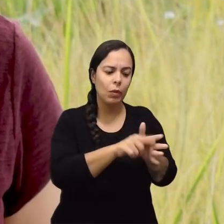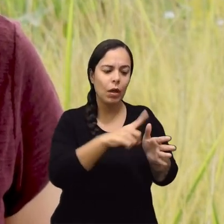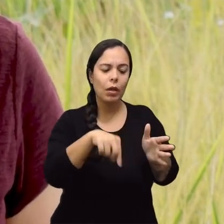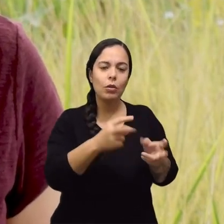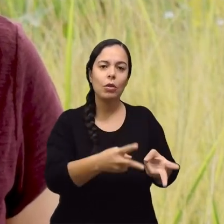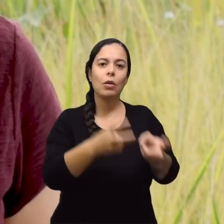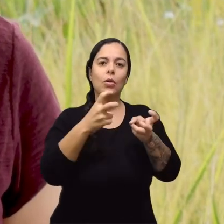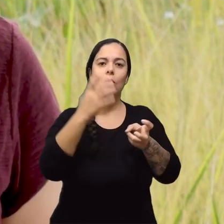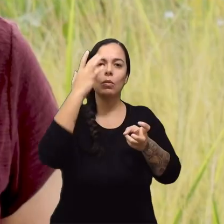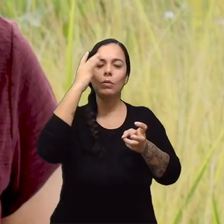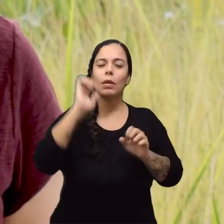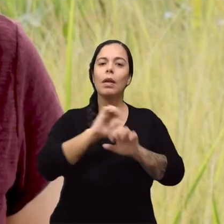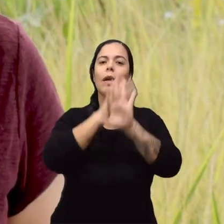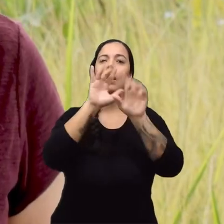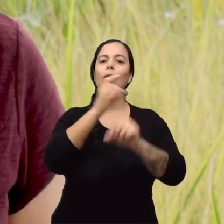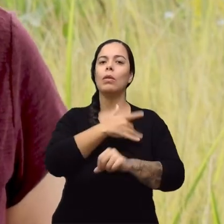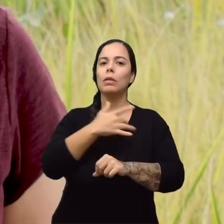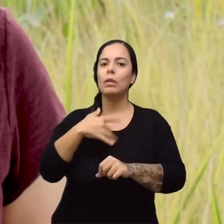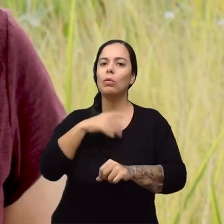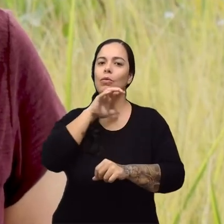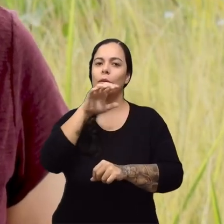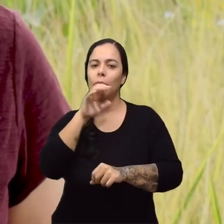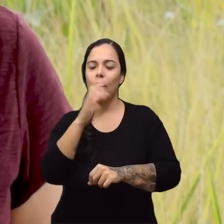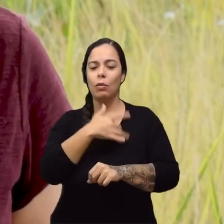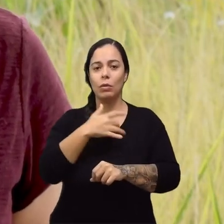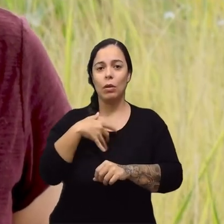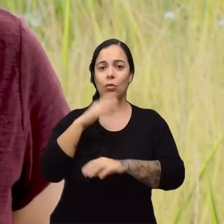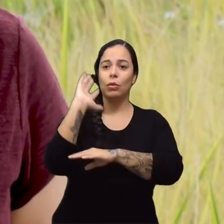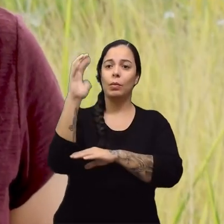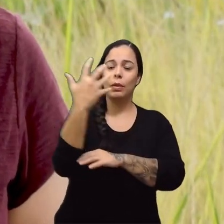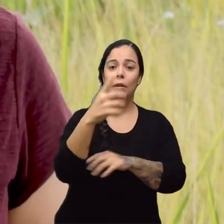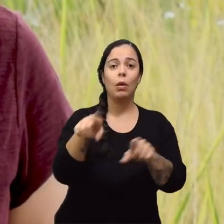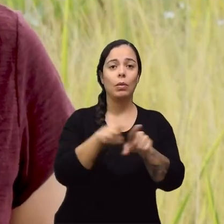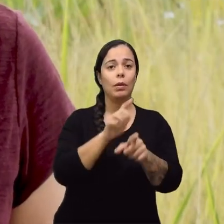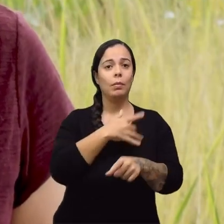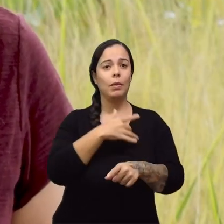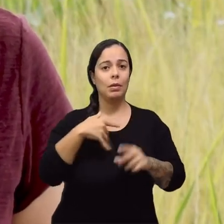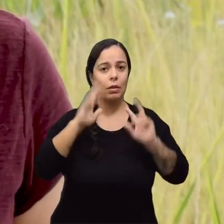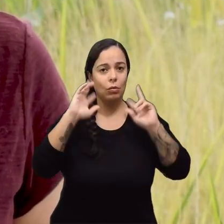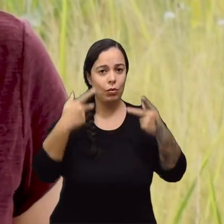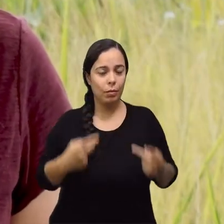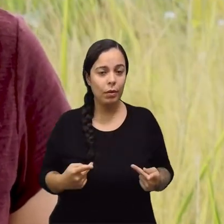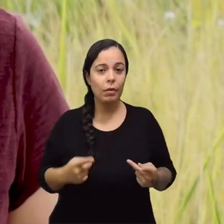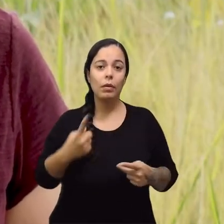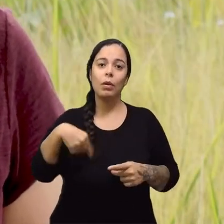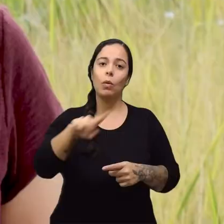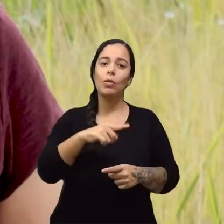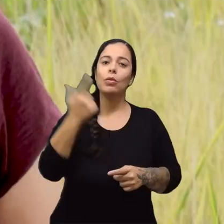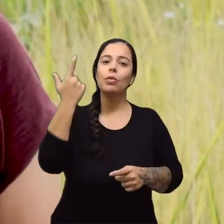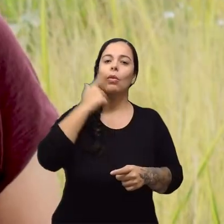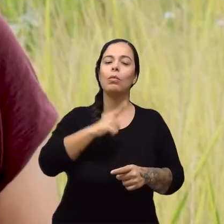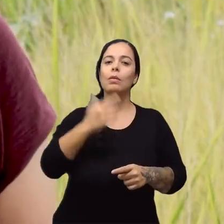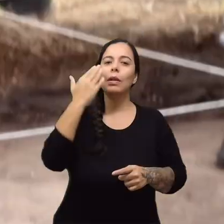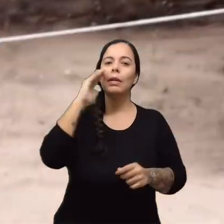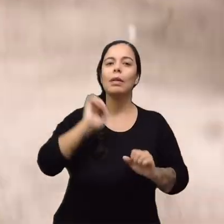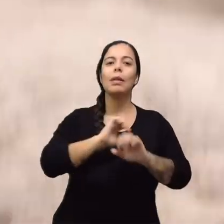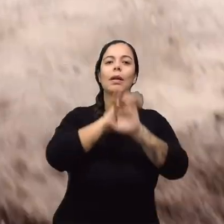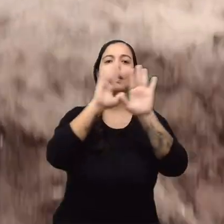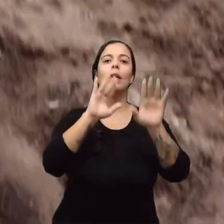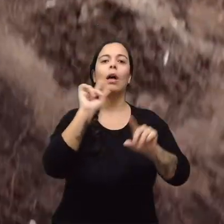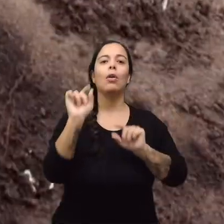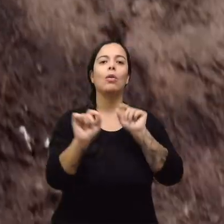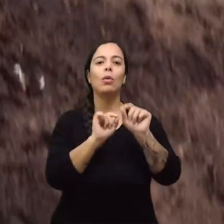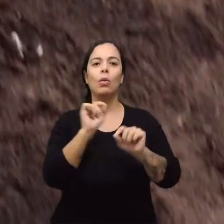animal, saúde ambiental e saúde humana. Então, a gente consegue compreender um pouco sobre o modo de vida das pessoas